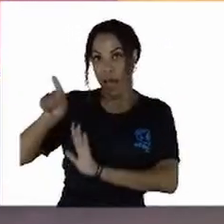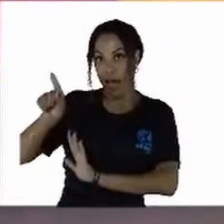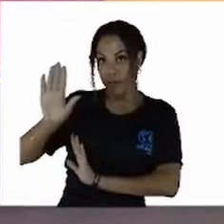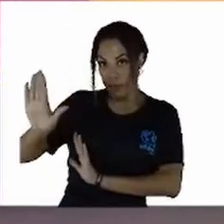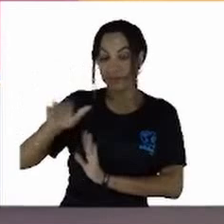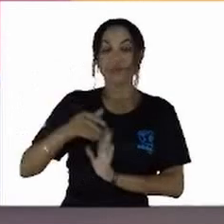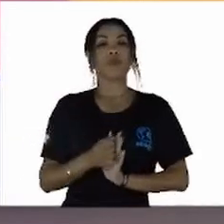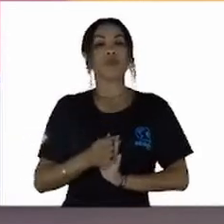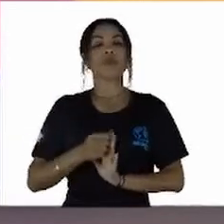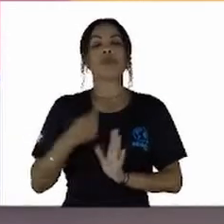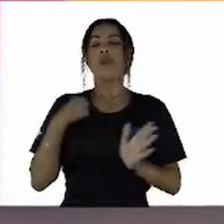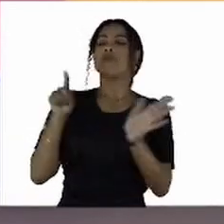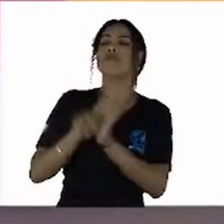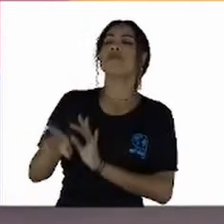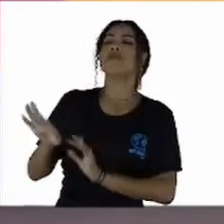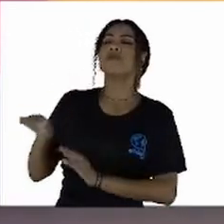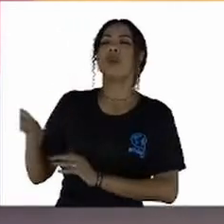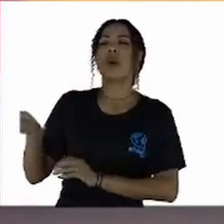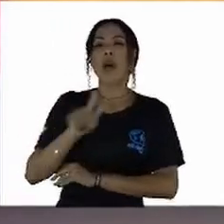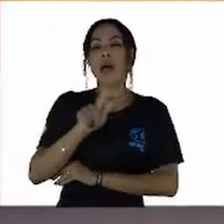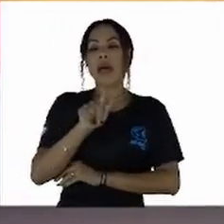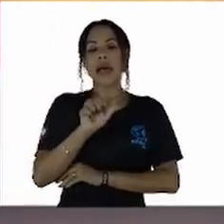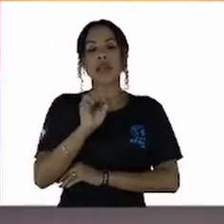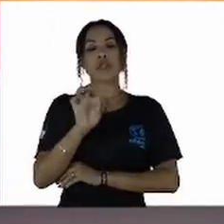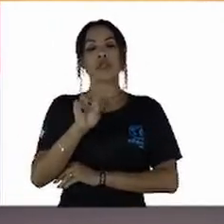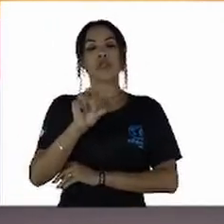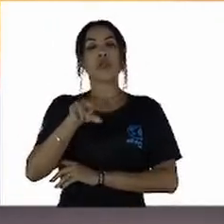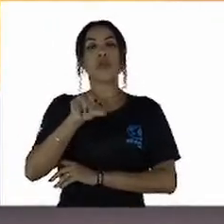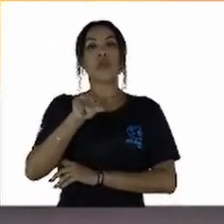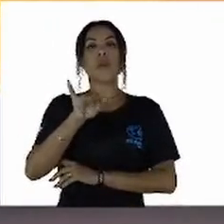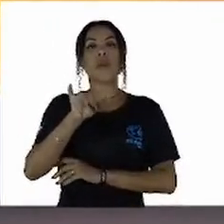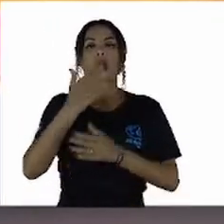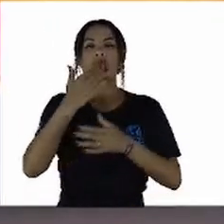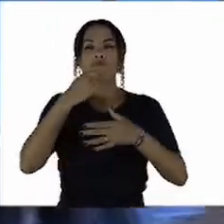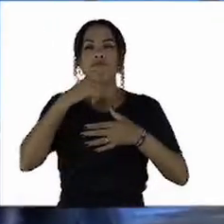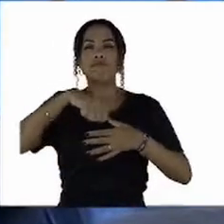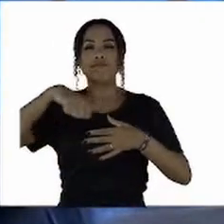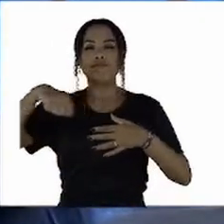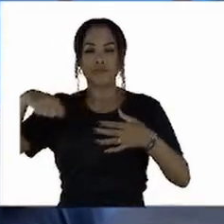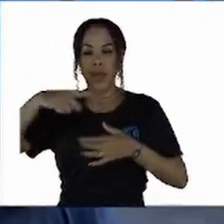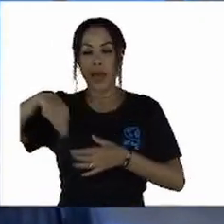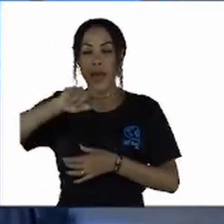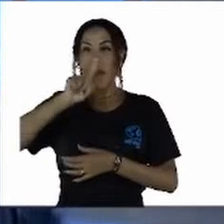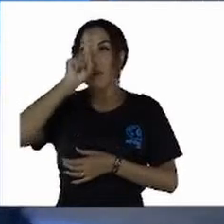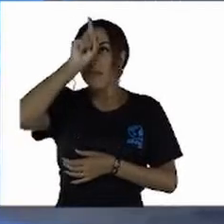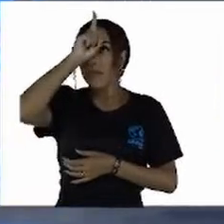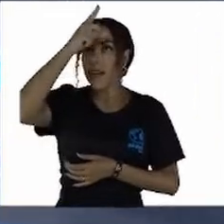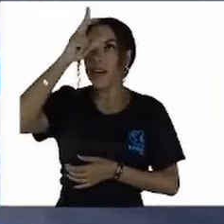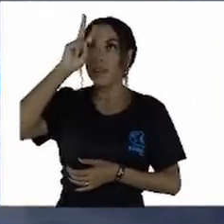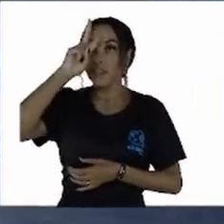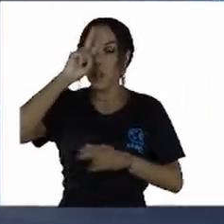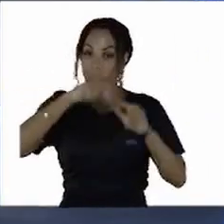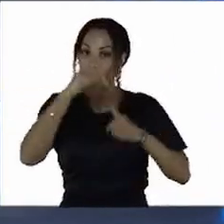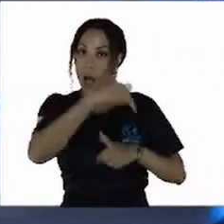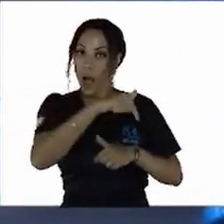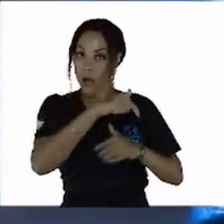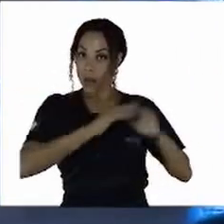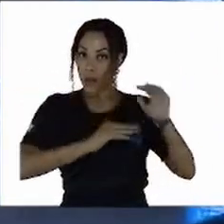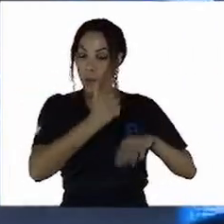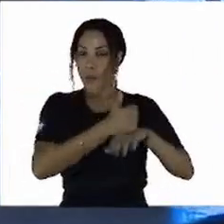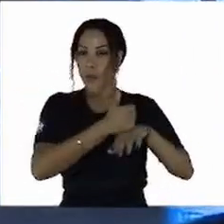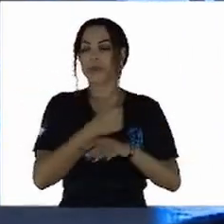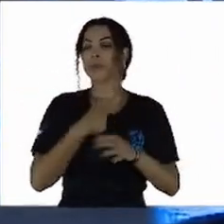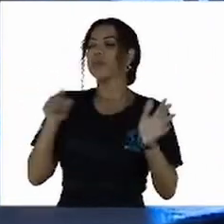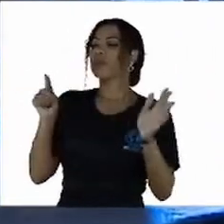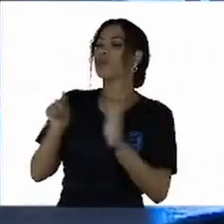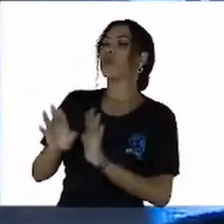abrir. A pergunta que eu te faço é, gastronomia, vamos inventar a história a partir dessa carreira de gastronomia.